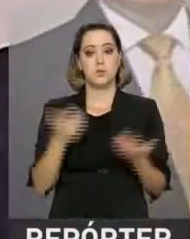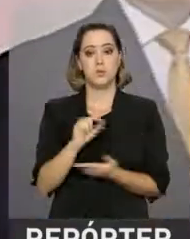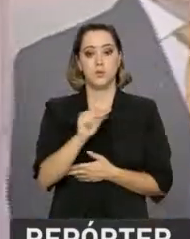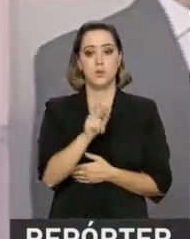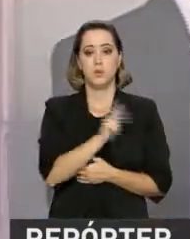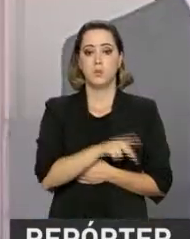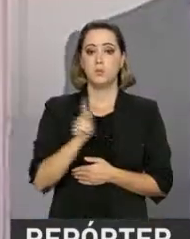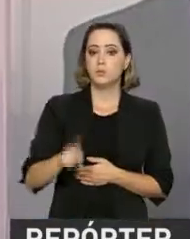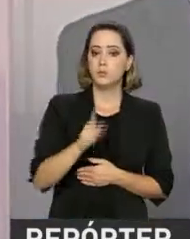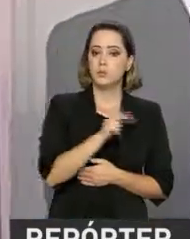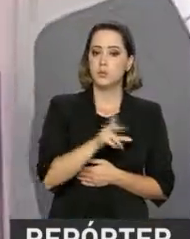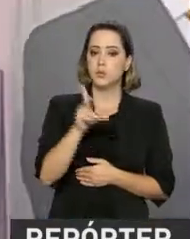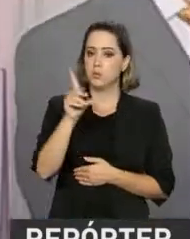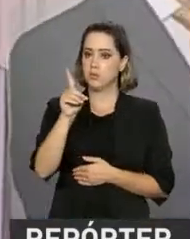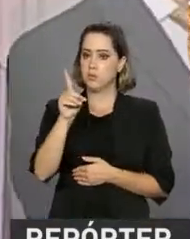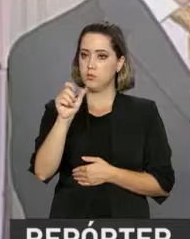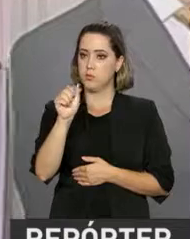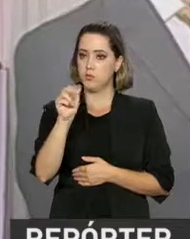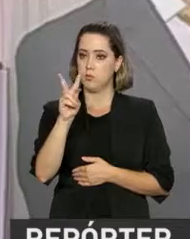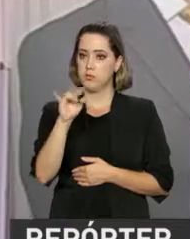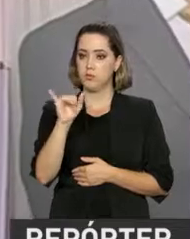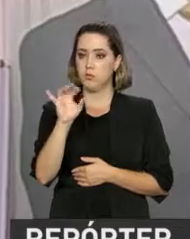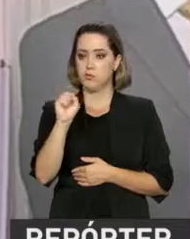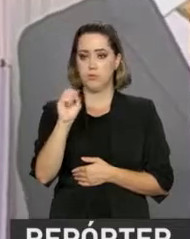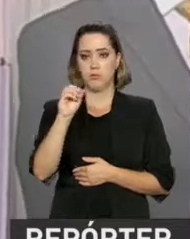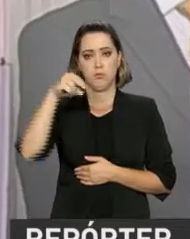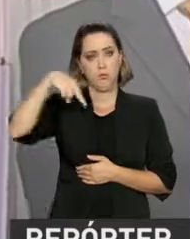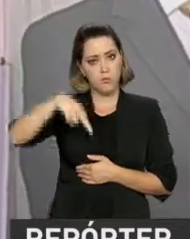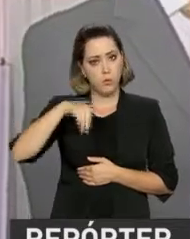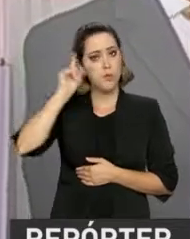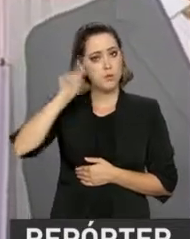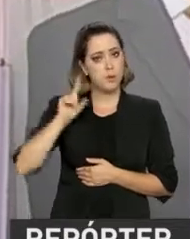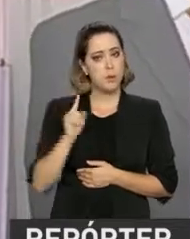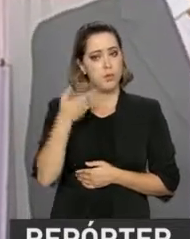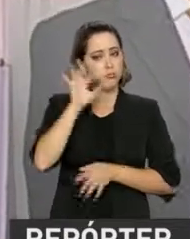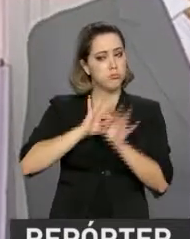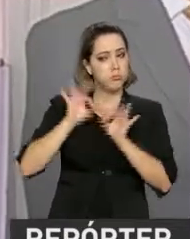com o professor Deibson, que é um dos organizadores aqui